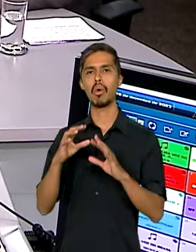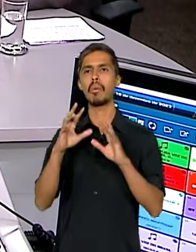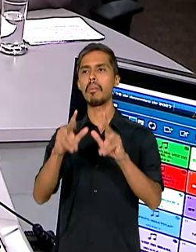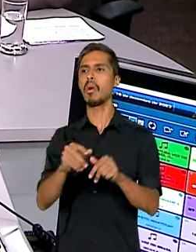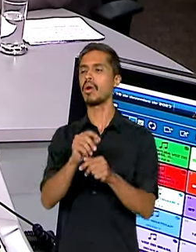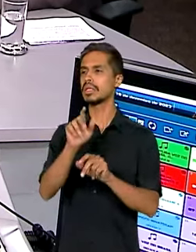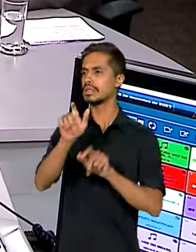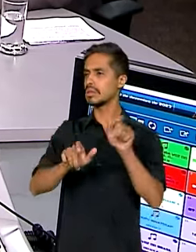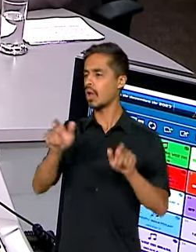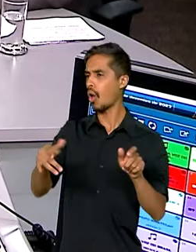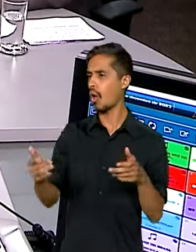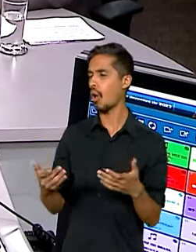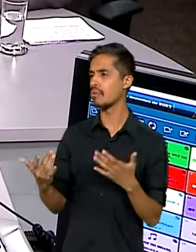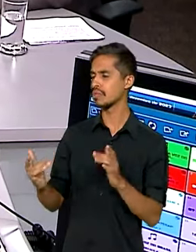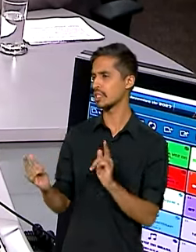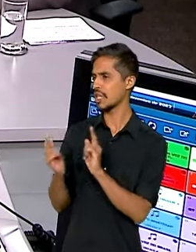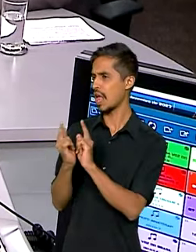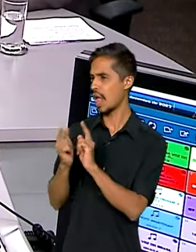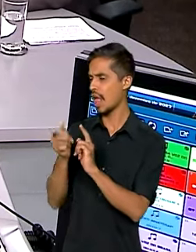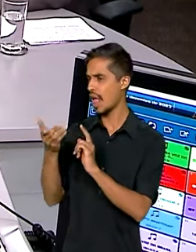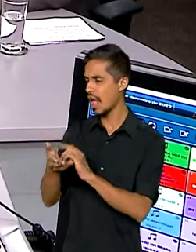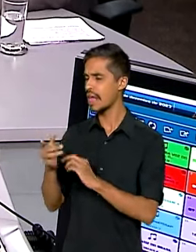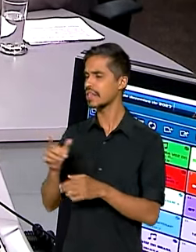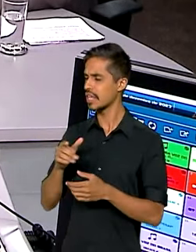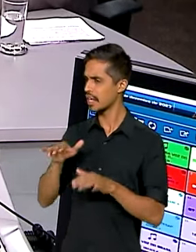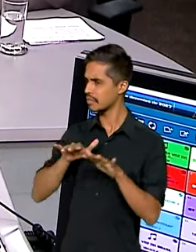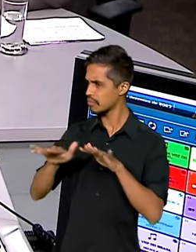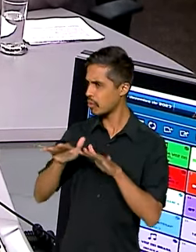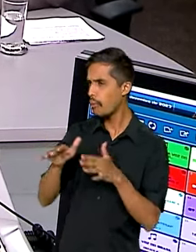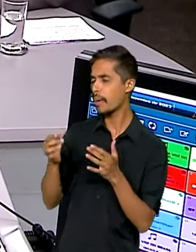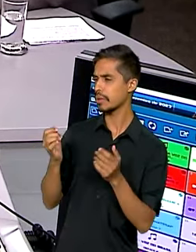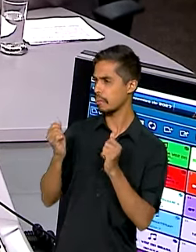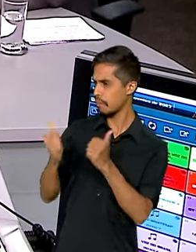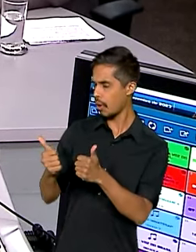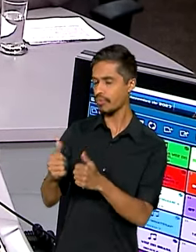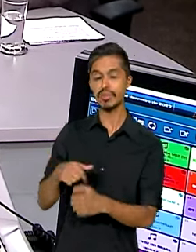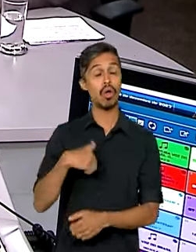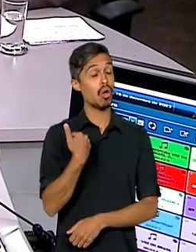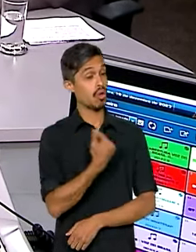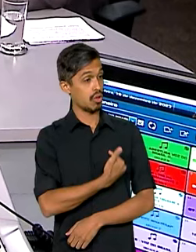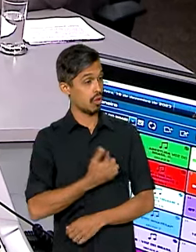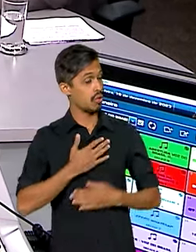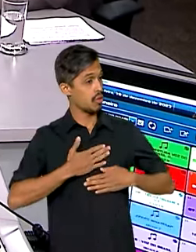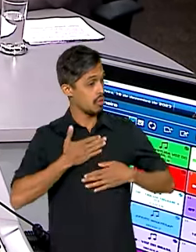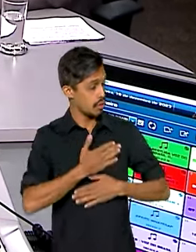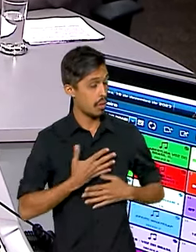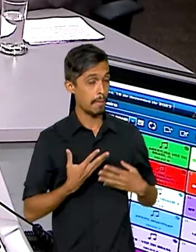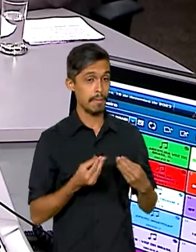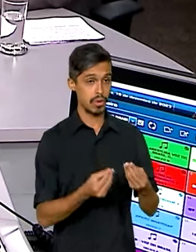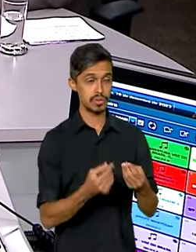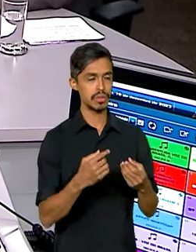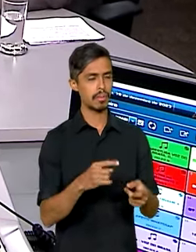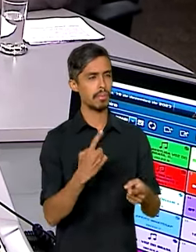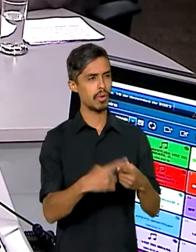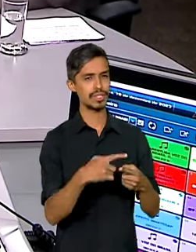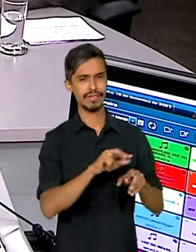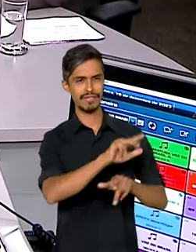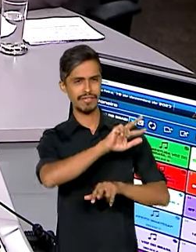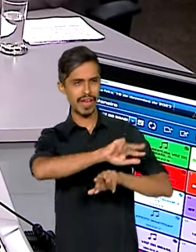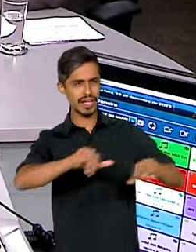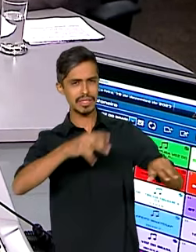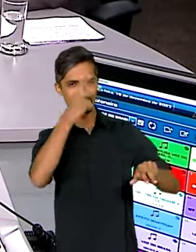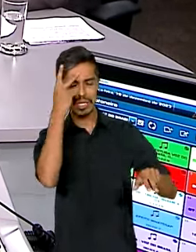público com essa campanha ela tem gerado engajamento Olha a gente está muito satisfeito e muitas pessoas que